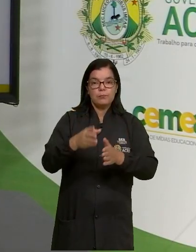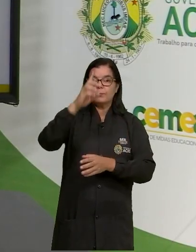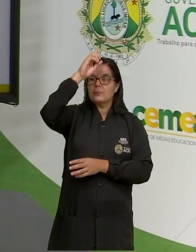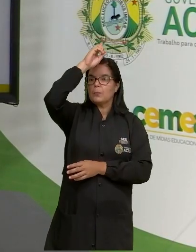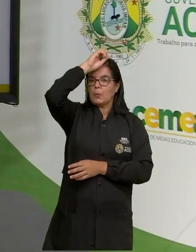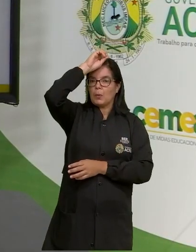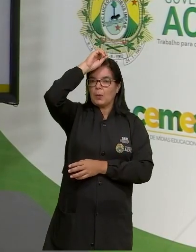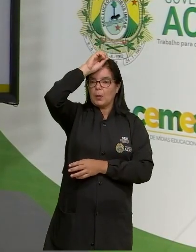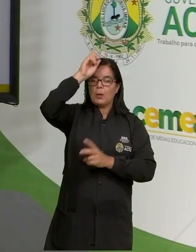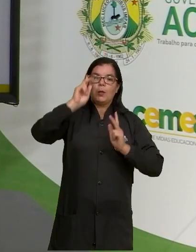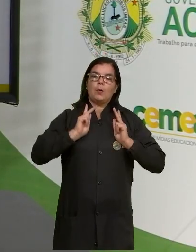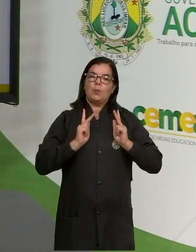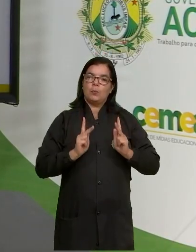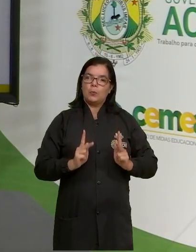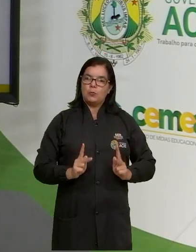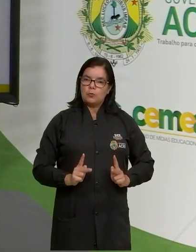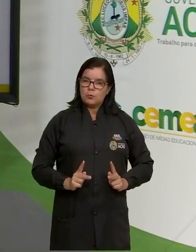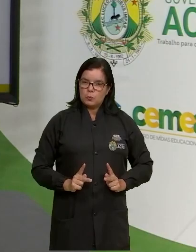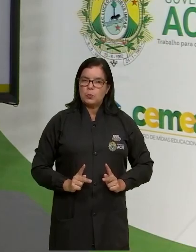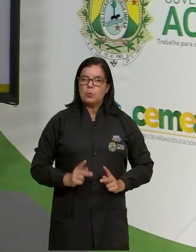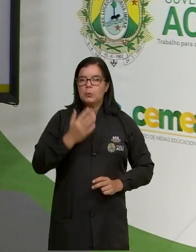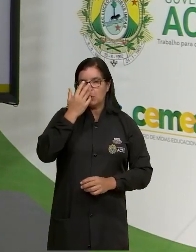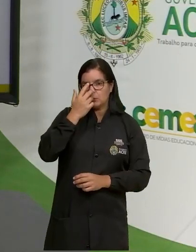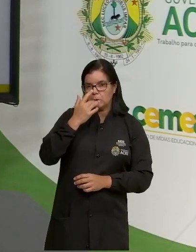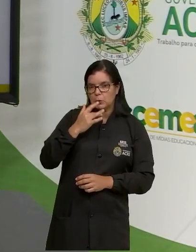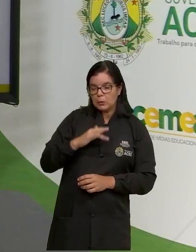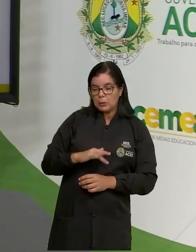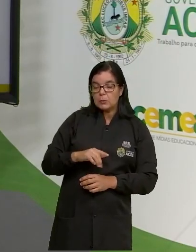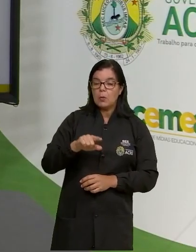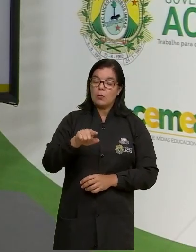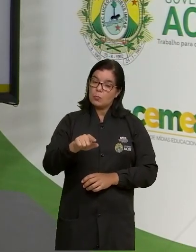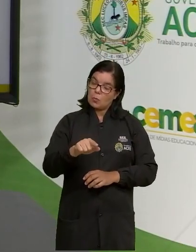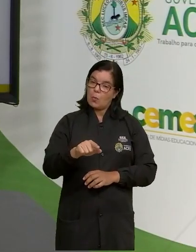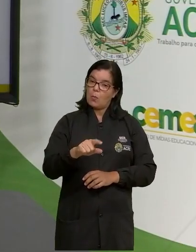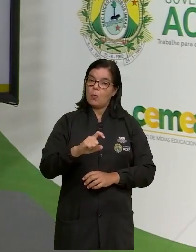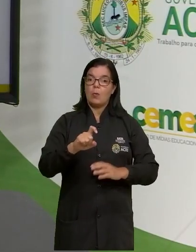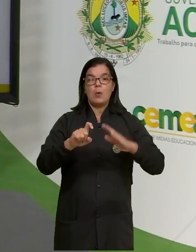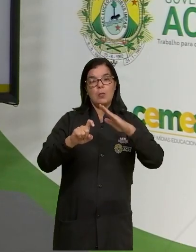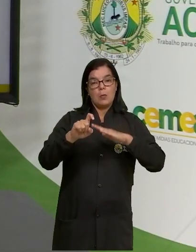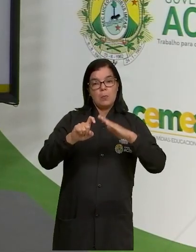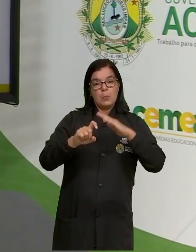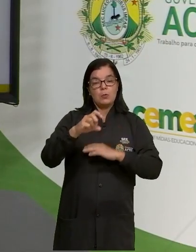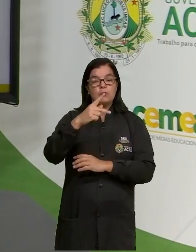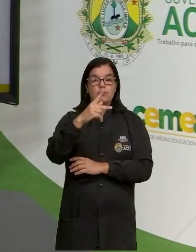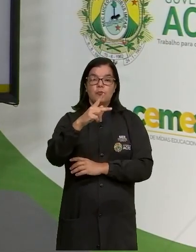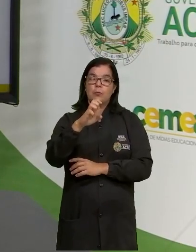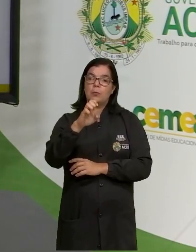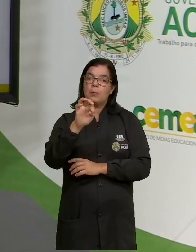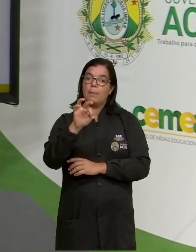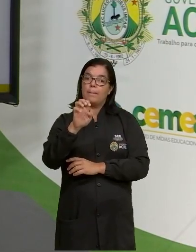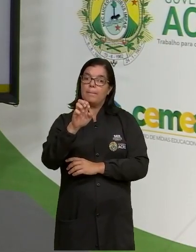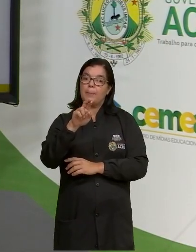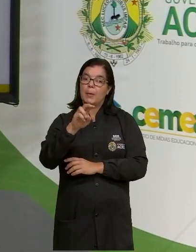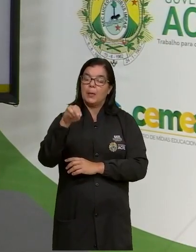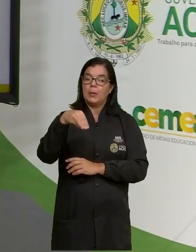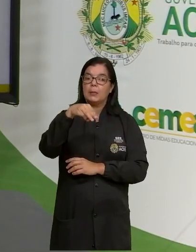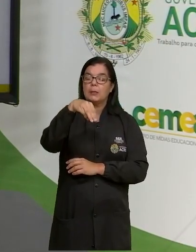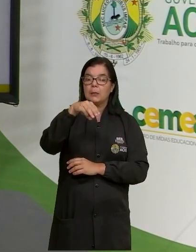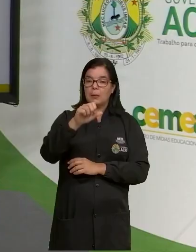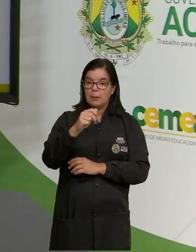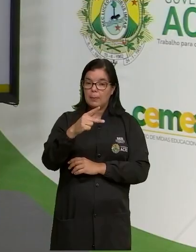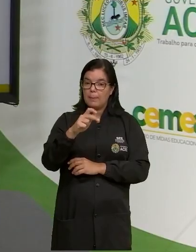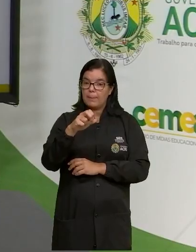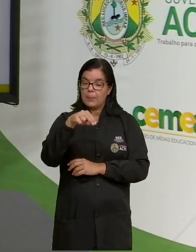um comportamento ainda meio que infantil, a gente diz que ele tem a síndrome de Peter Pan, ou seja, o menino que não quer